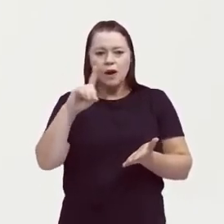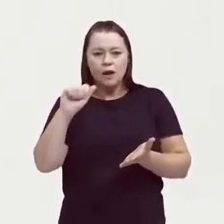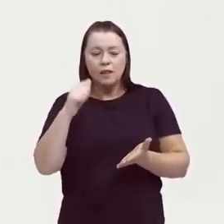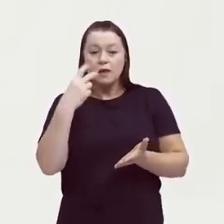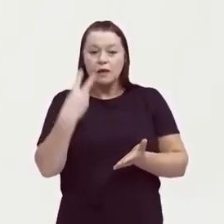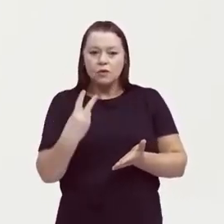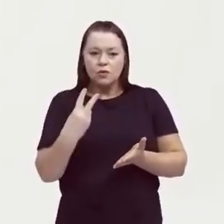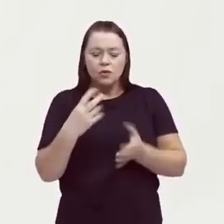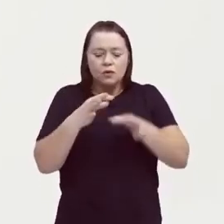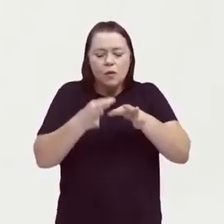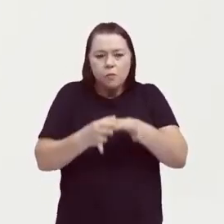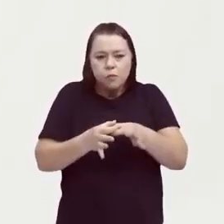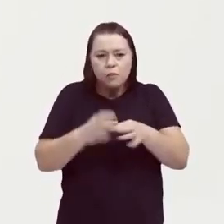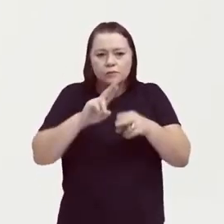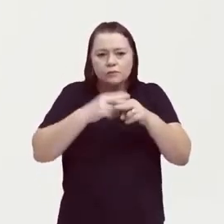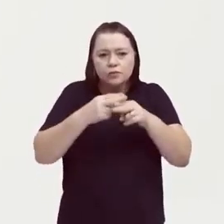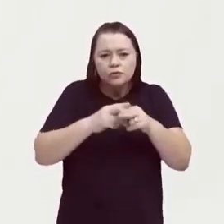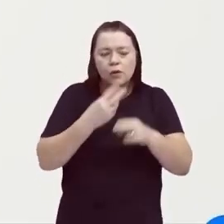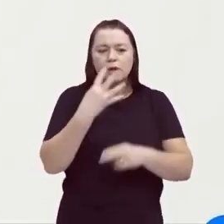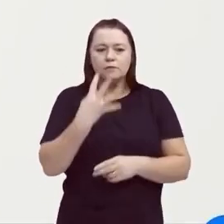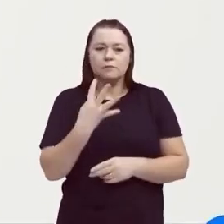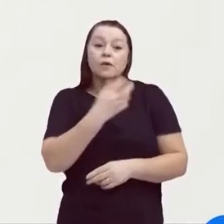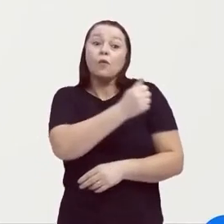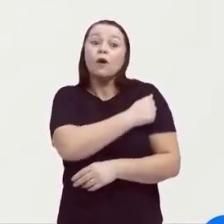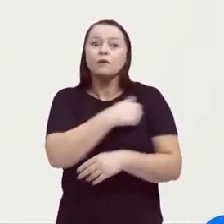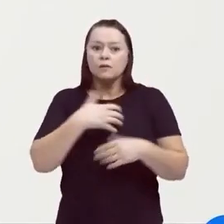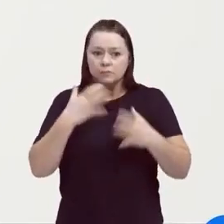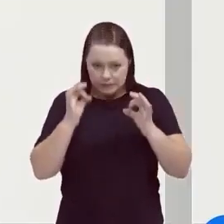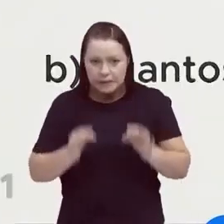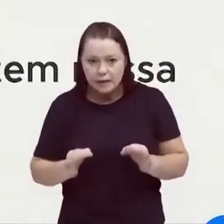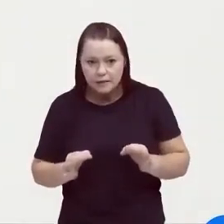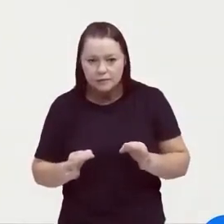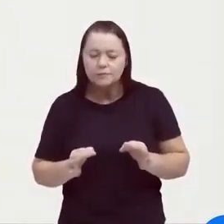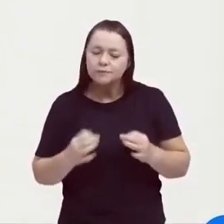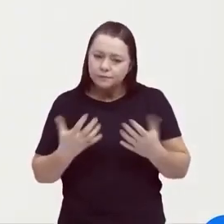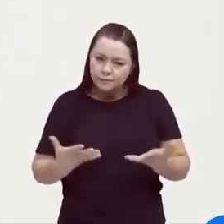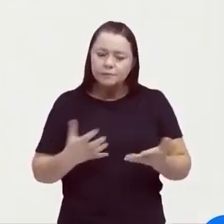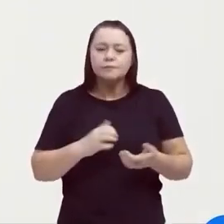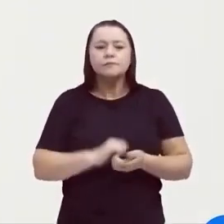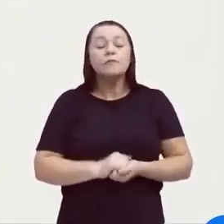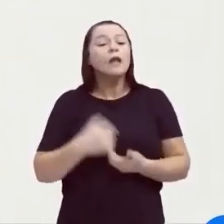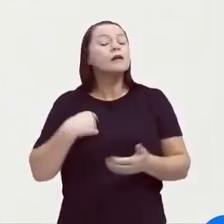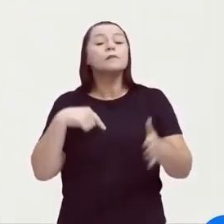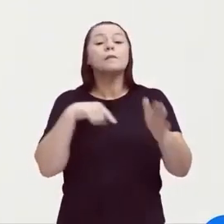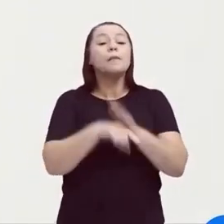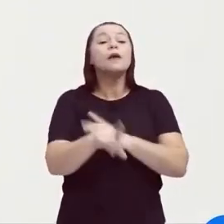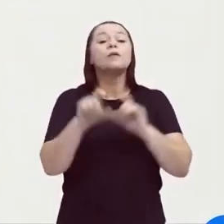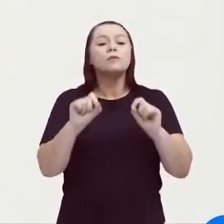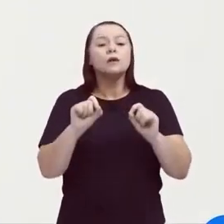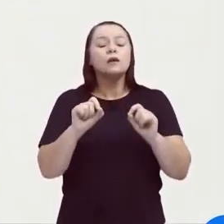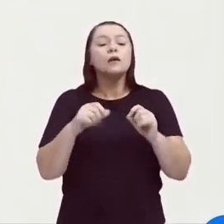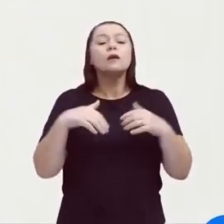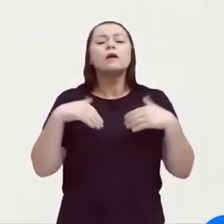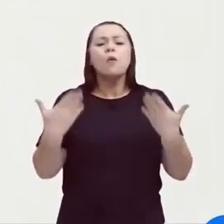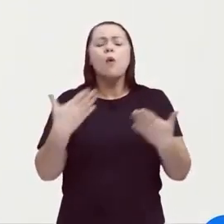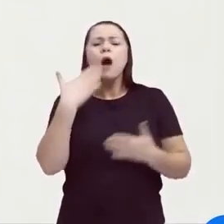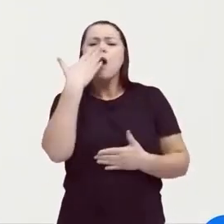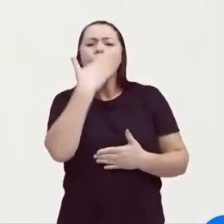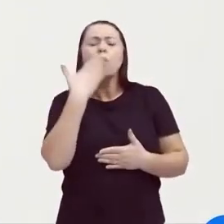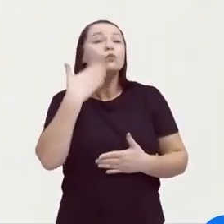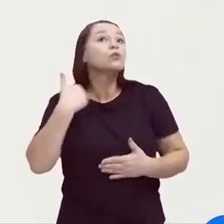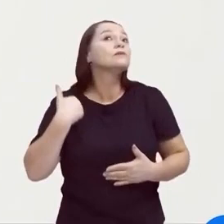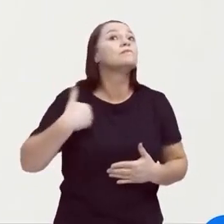a trufa de chocolate, 4 alunos. Correto? E o que se pergunta primeiramente? Qual foi o doce